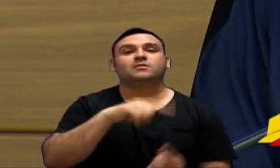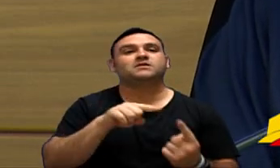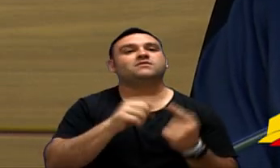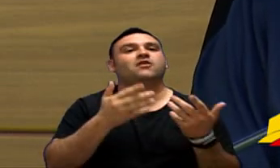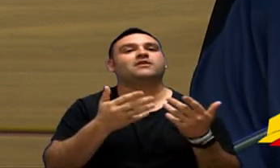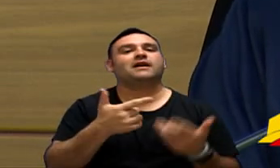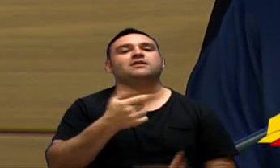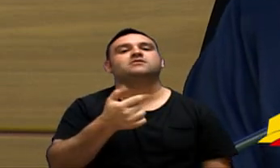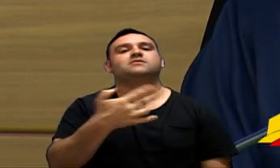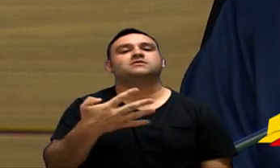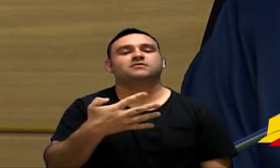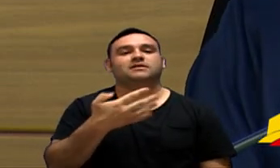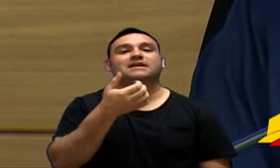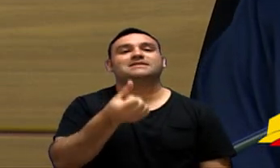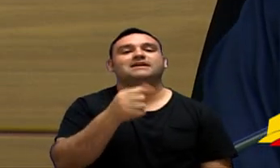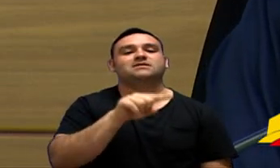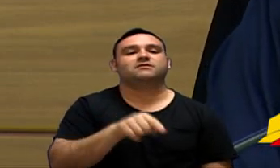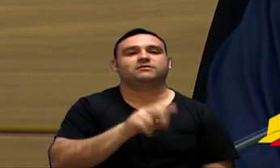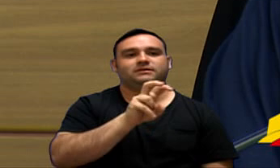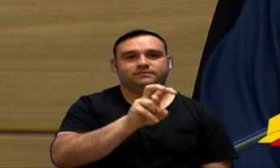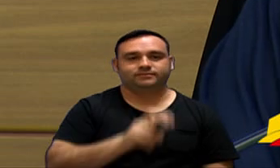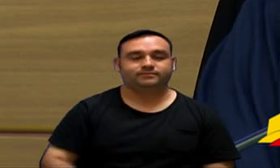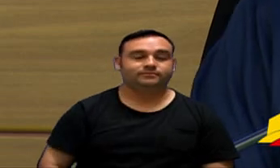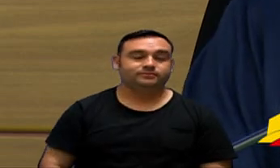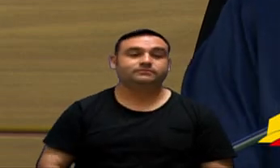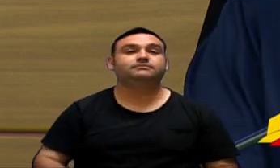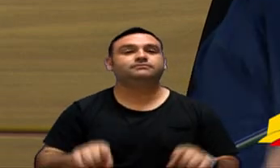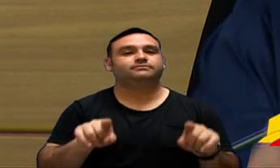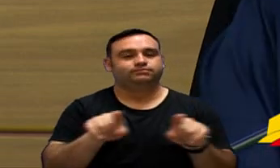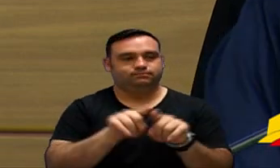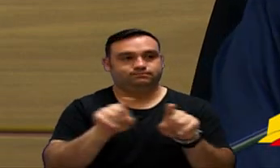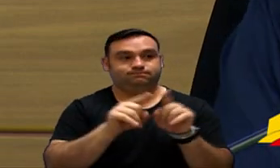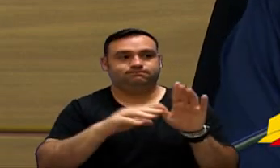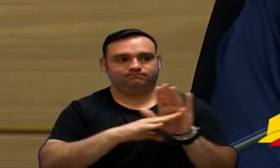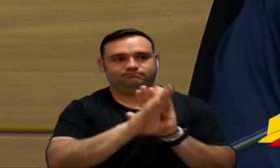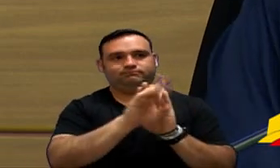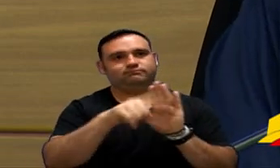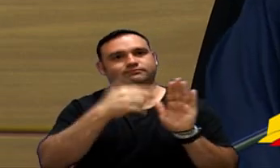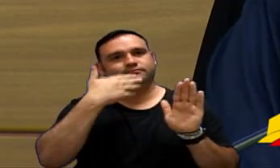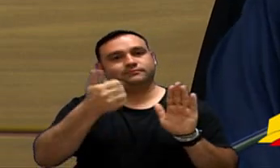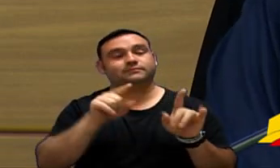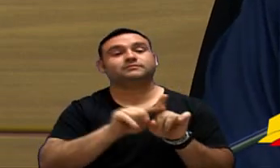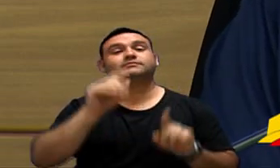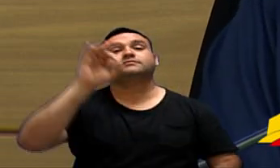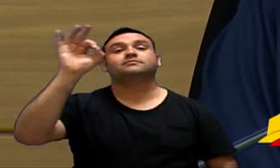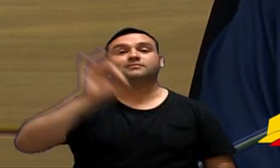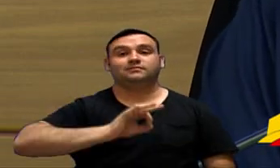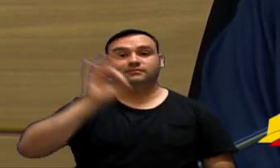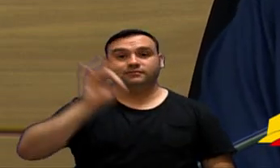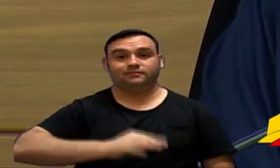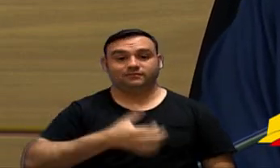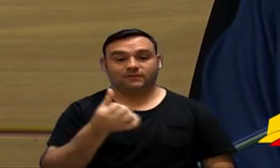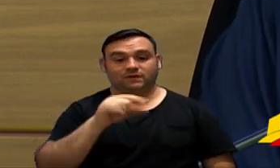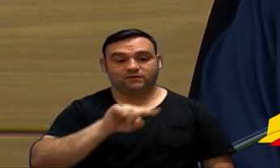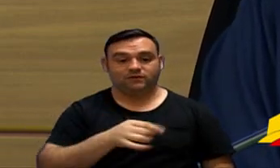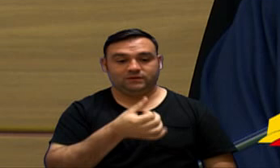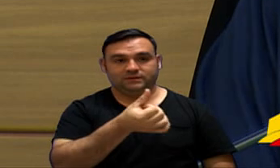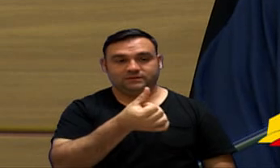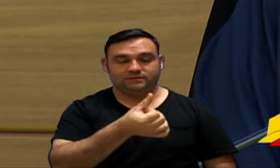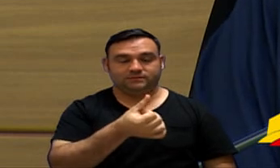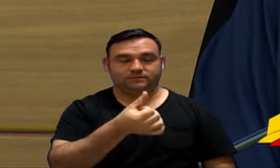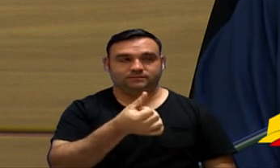para 2024 é 6,5. Aqui também, quanto maior, melhor. E o percentual,